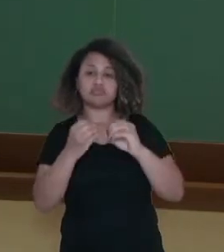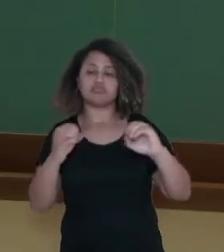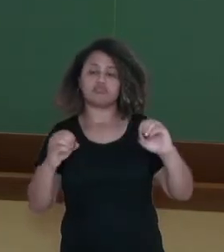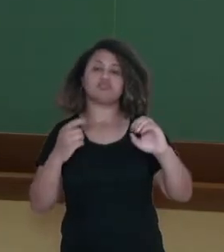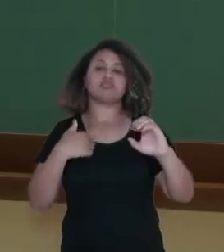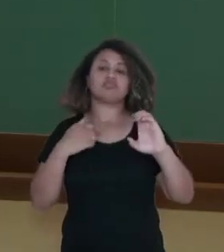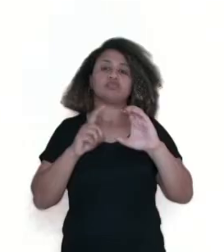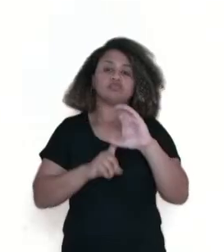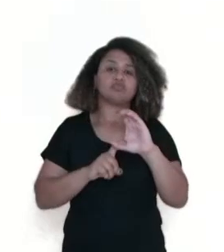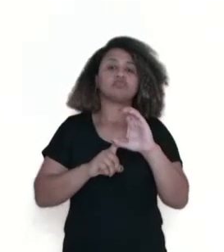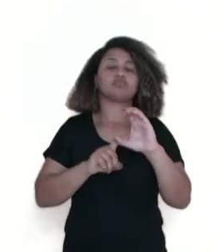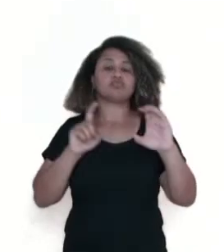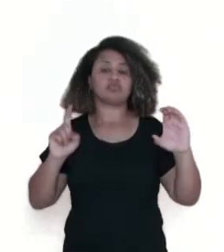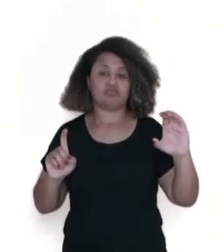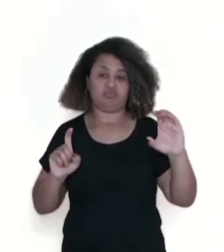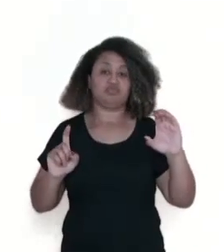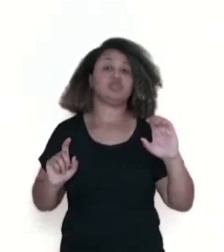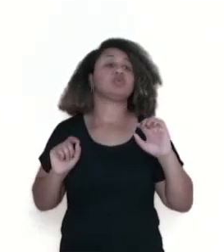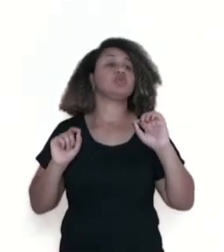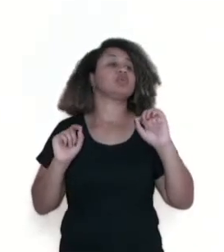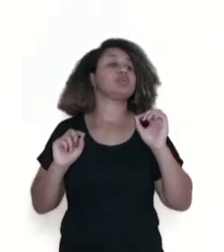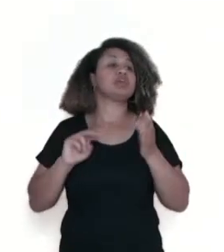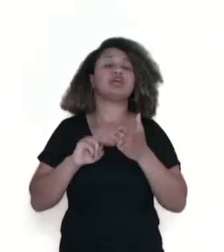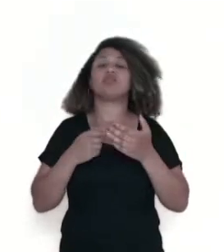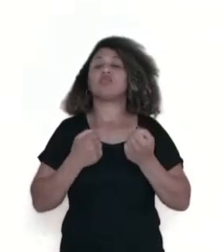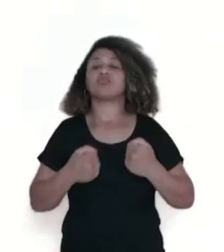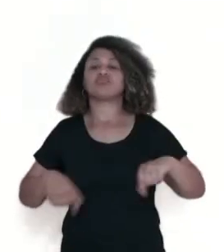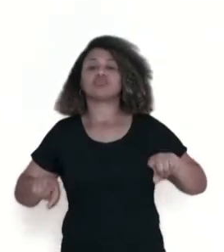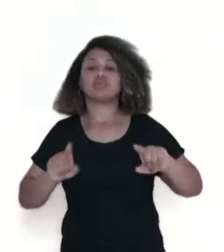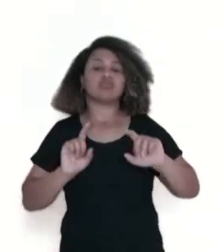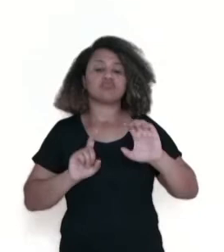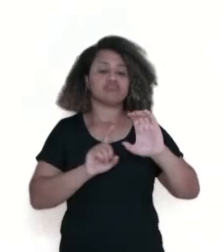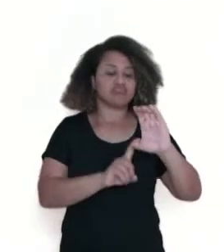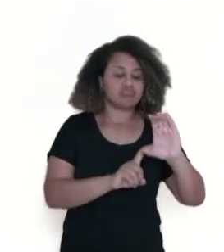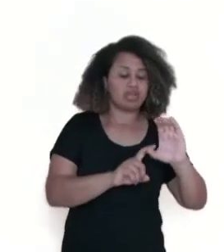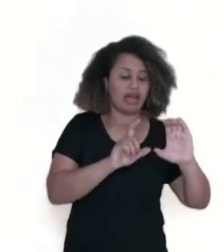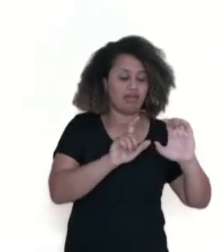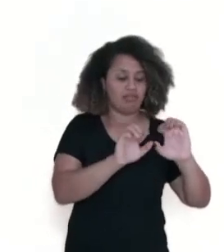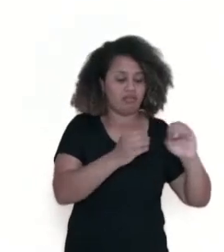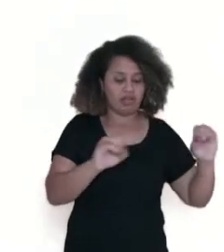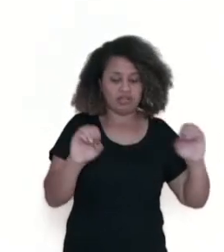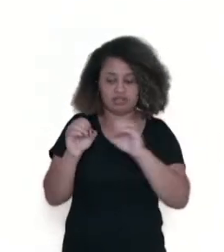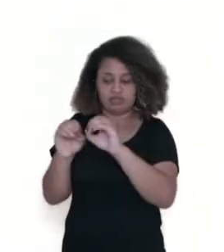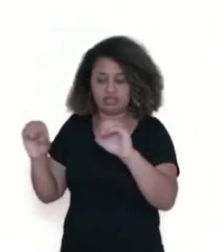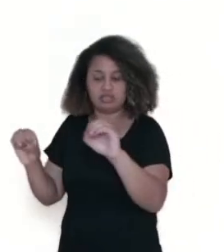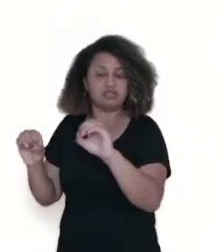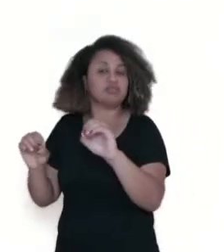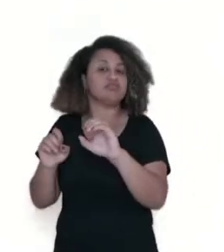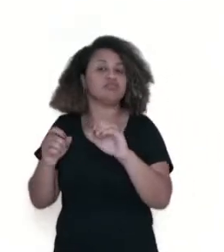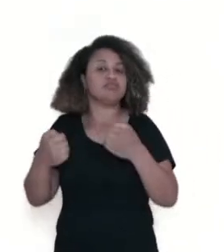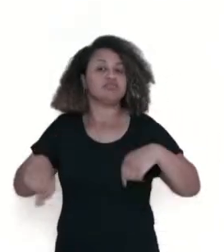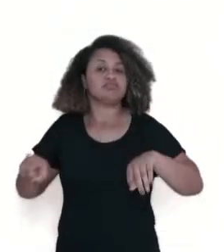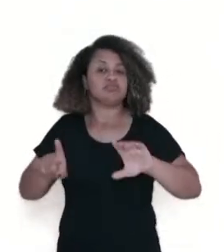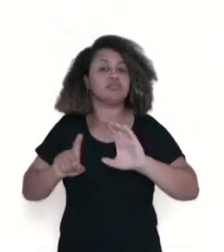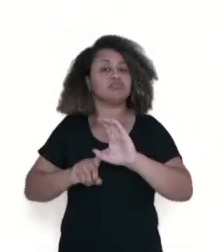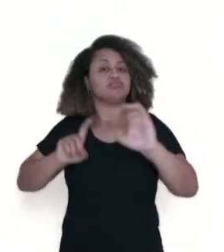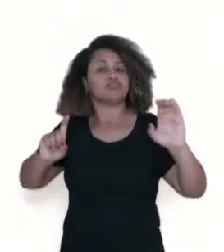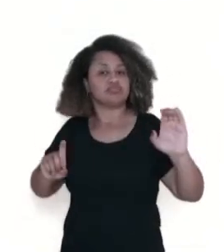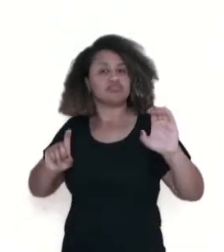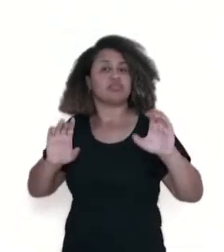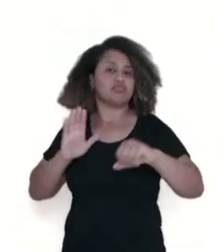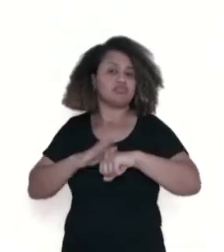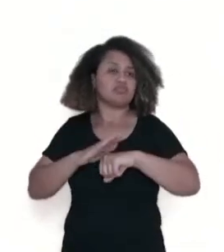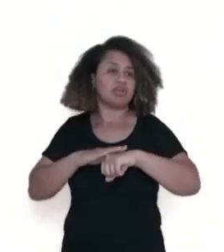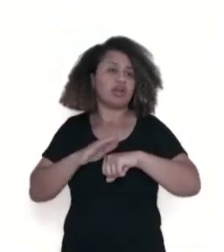elas são orações independentes, elas não precisam uma da outra para completar o sentido. E elas são sempre